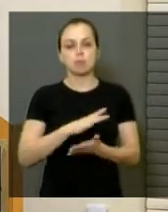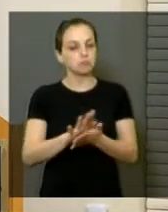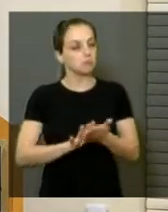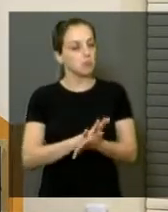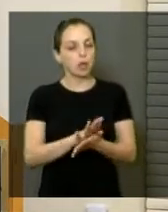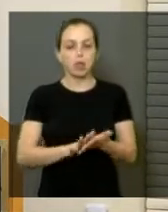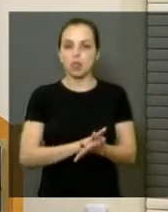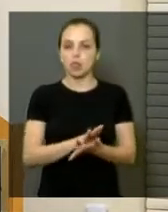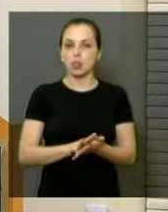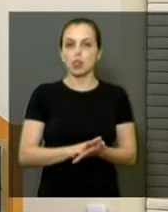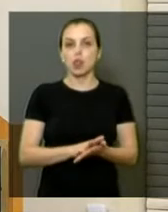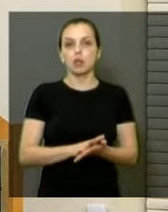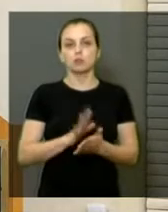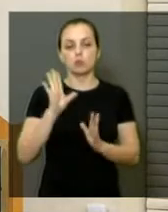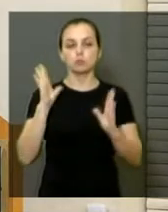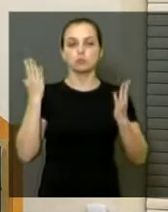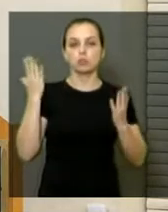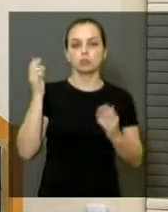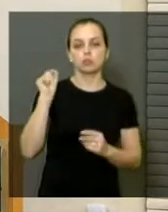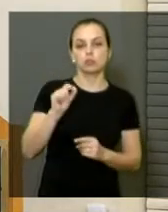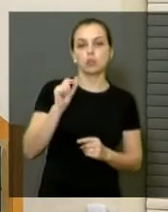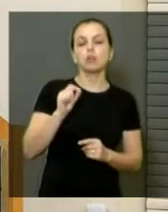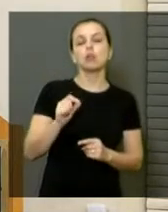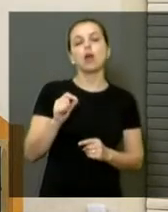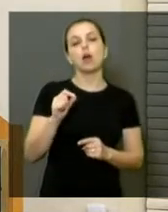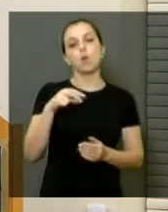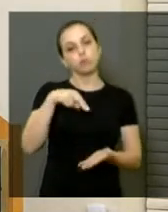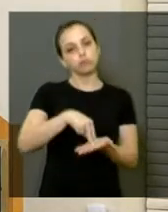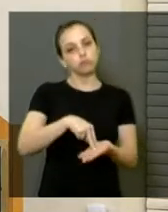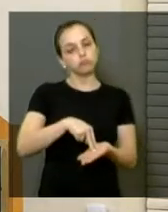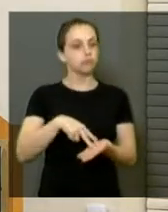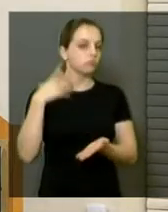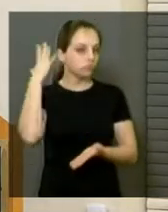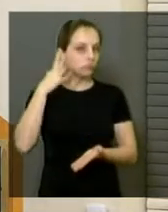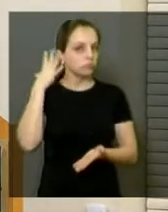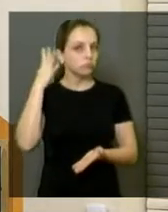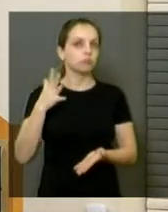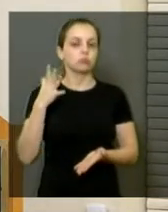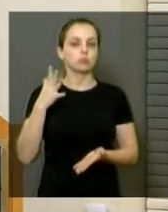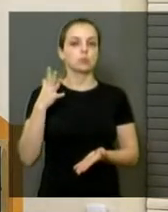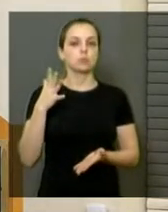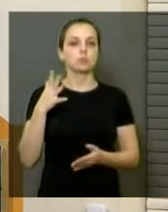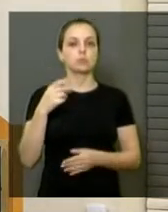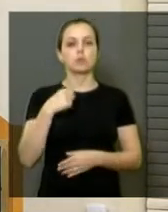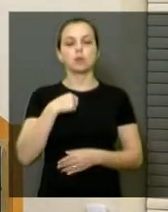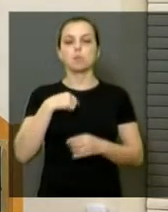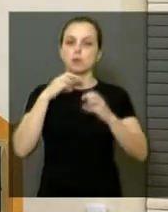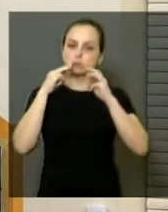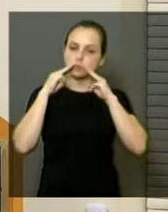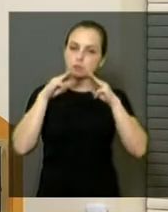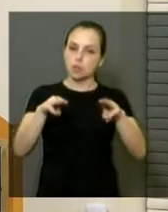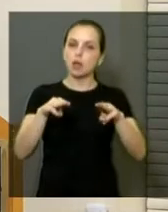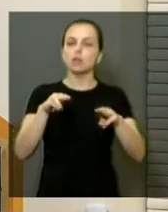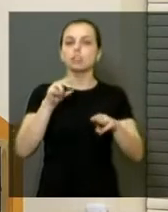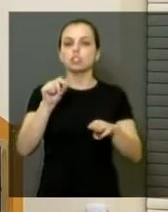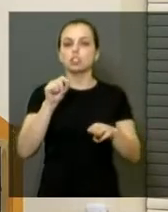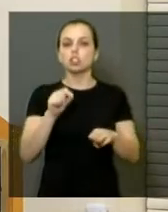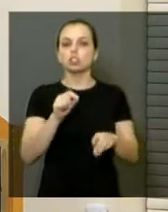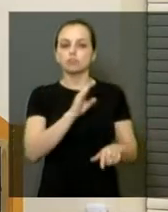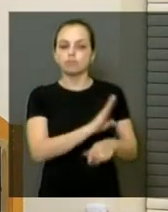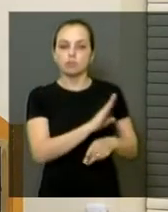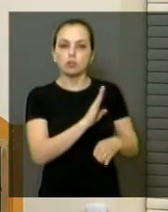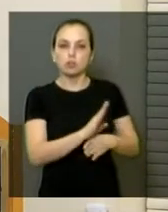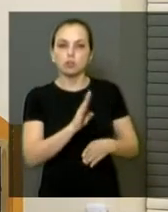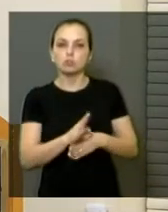nada segure. Então, eu só quero deixar aqui a minha mensagem de total solidariedade ao